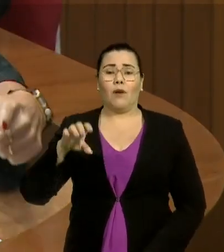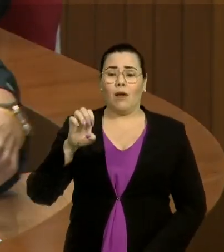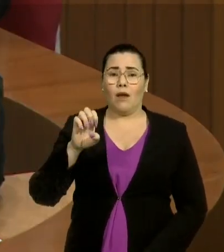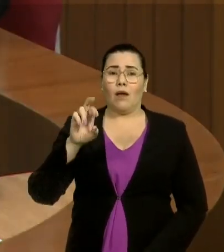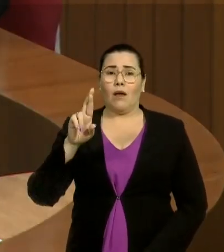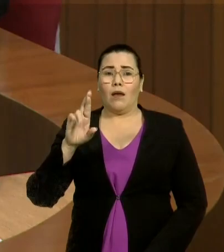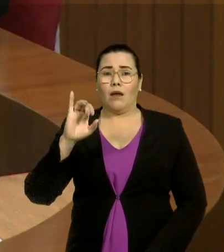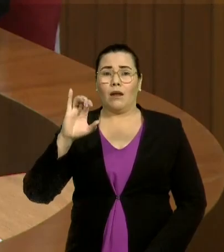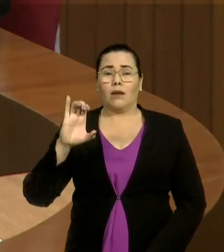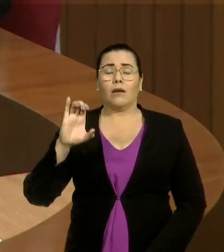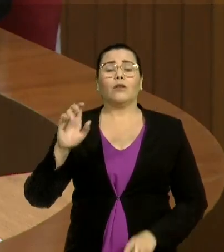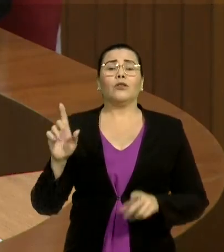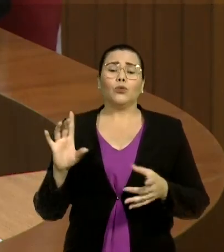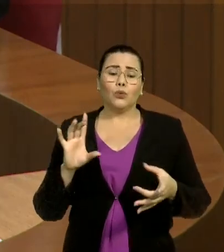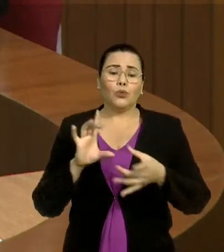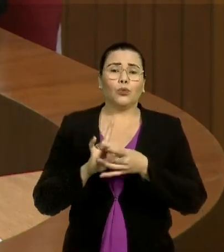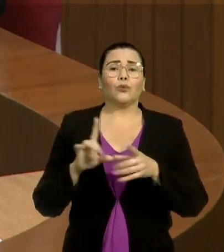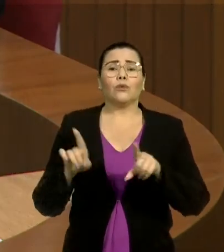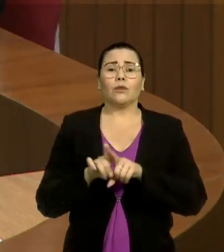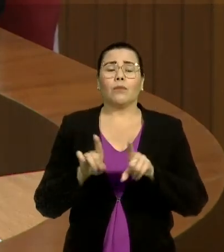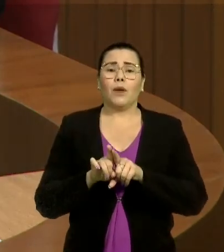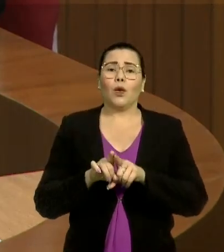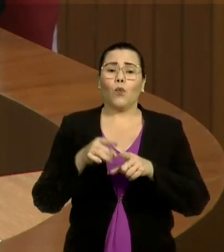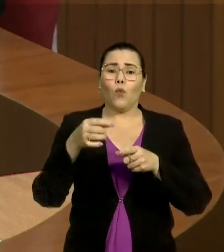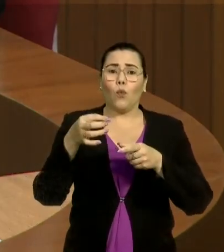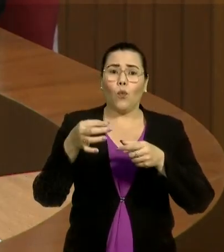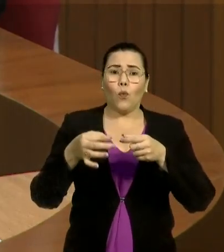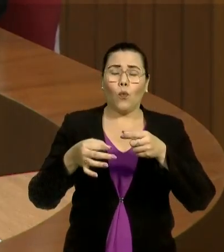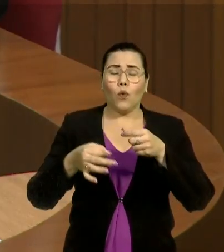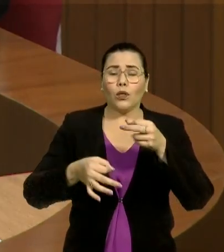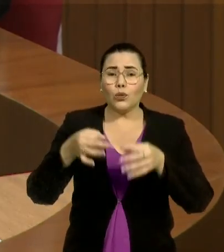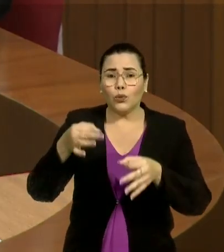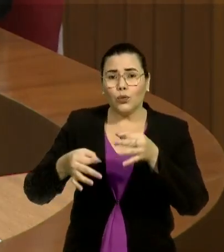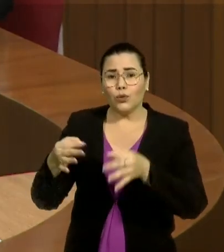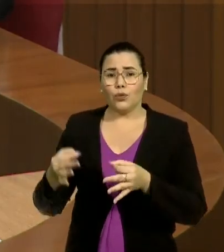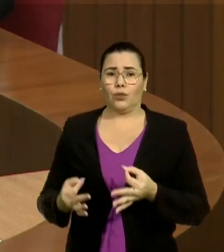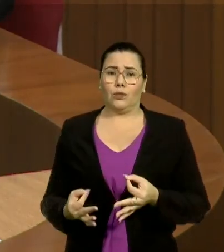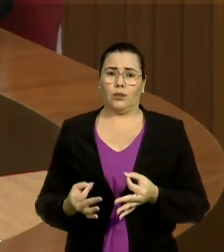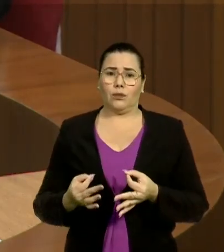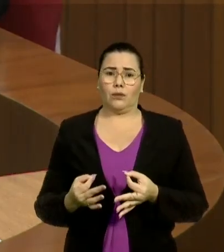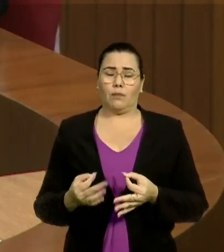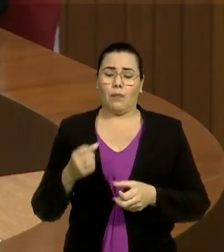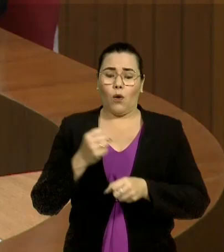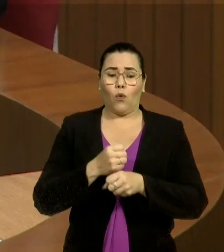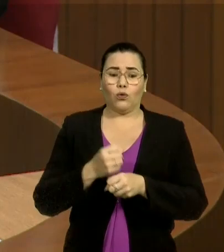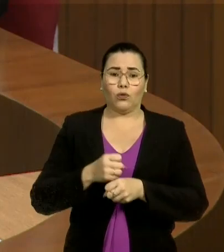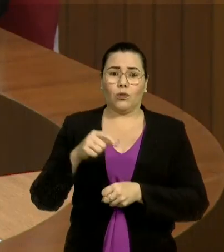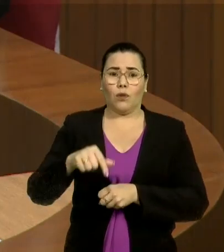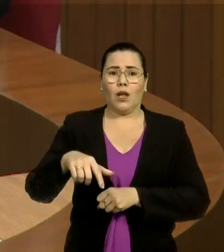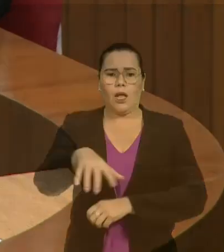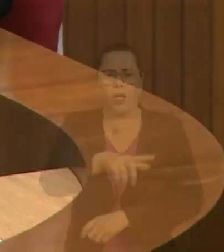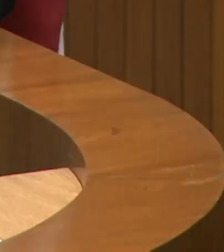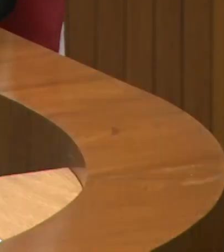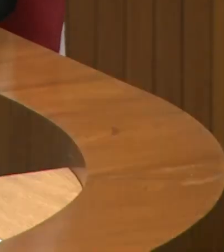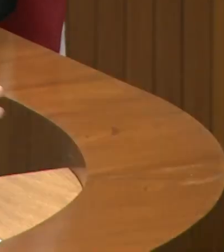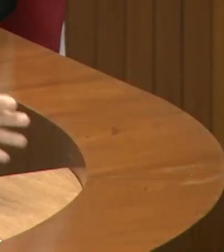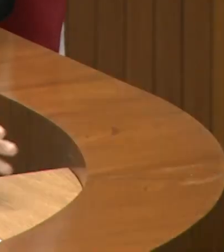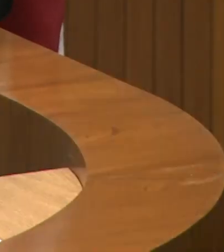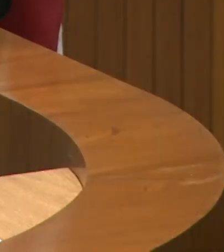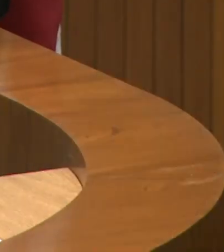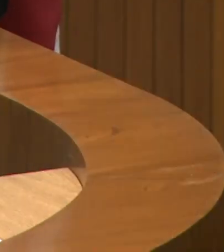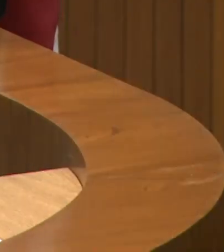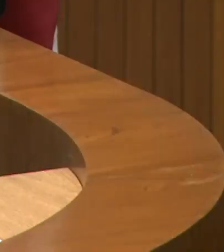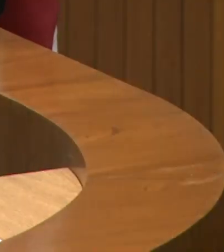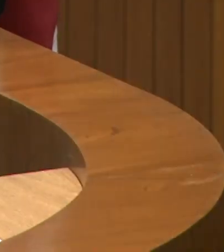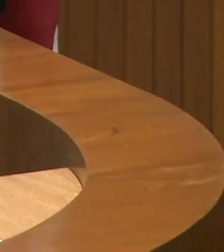Judiciário para a construção do heliponto e o nosso governador Brandão disponibilizando